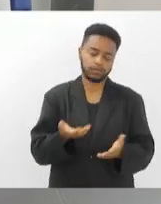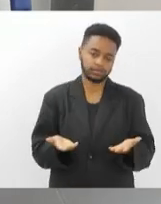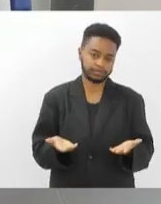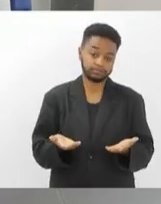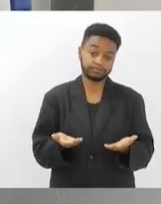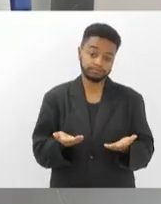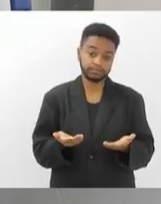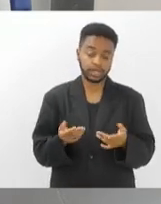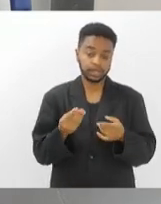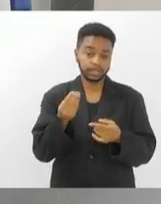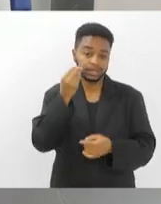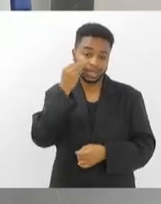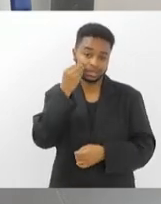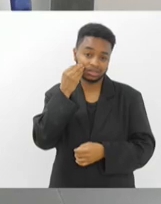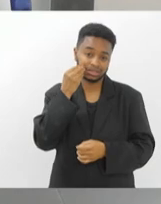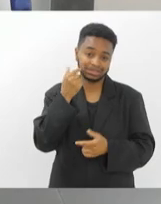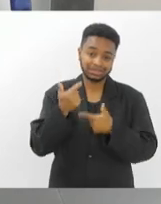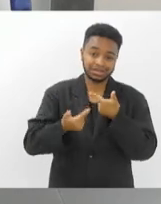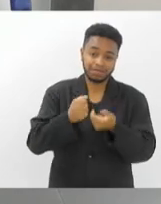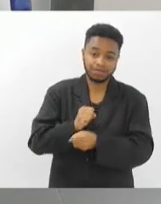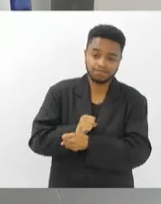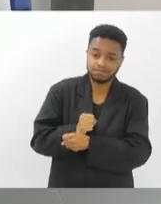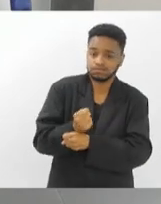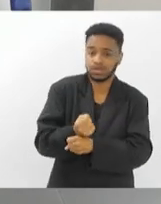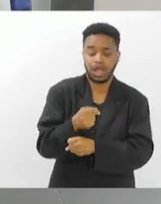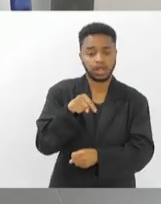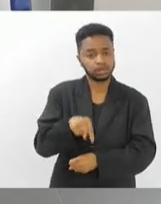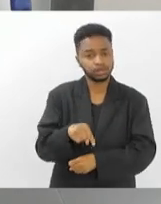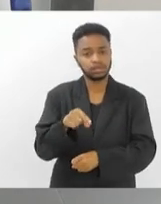tenta fazer um trabalho aqui, uma manobra,